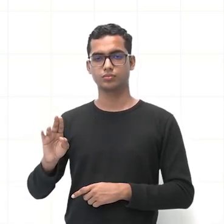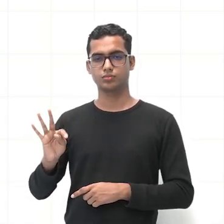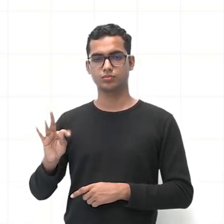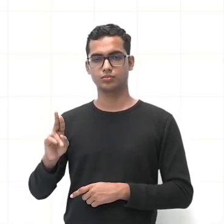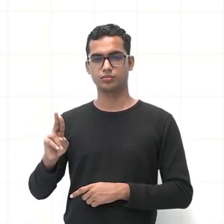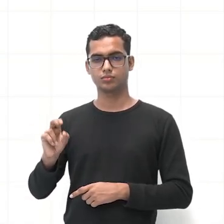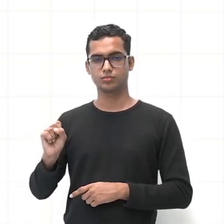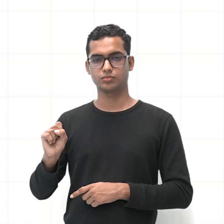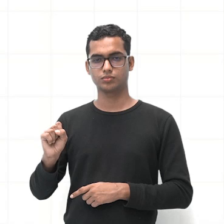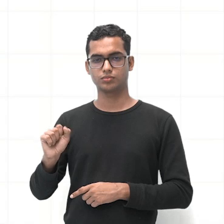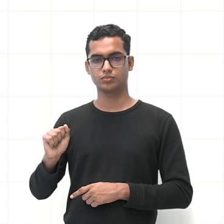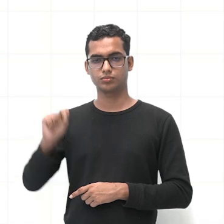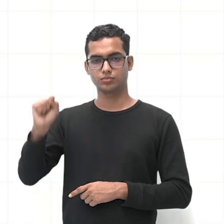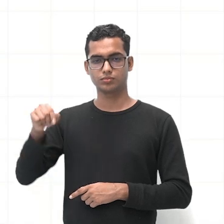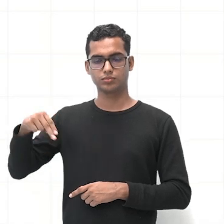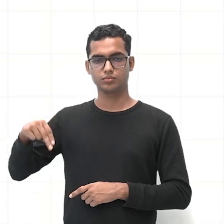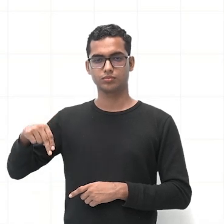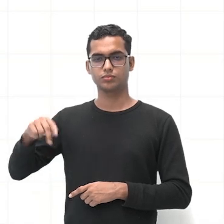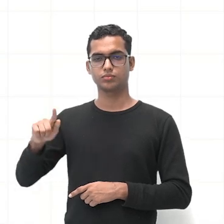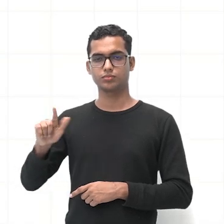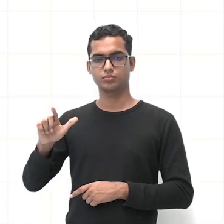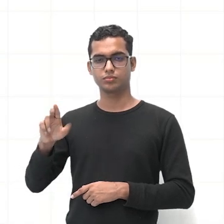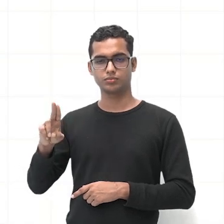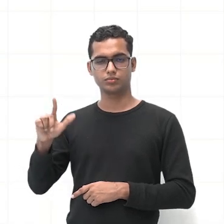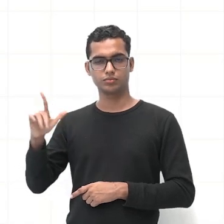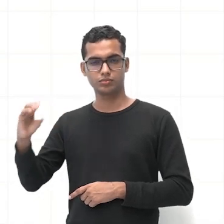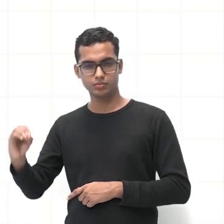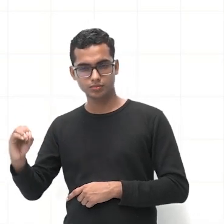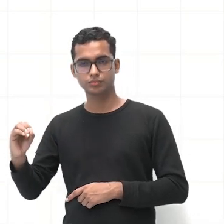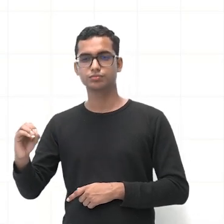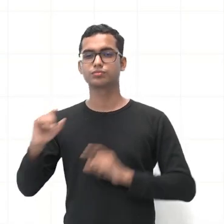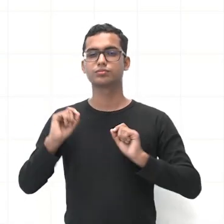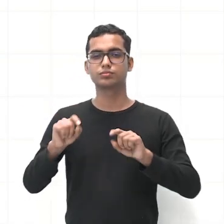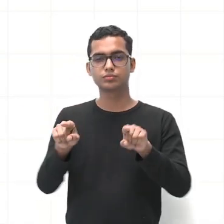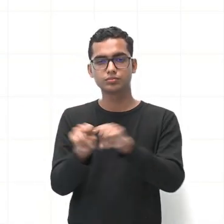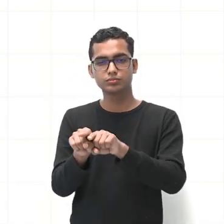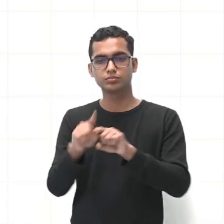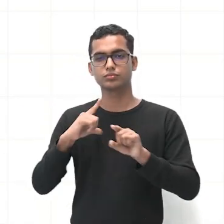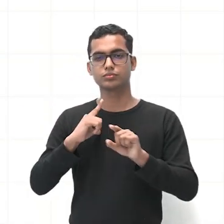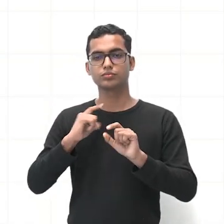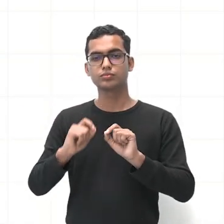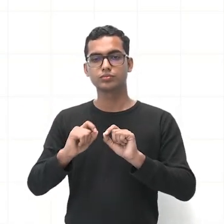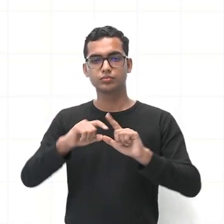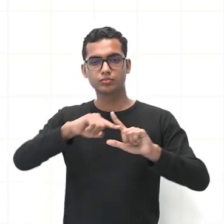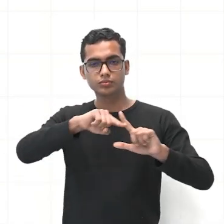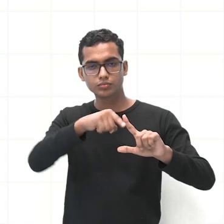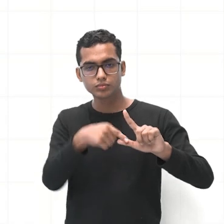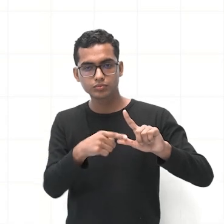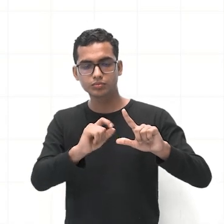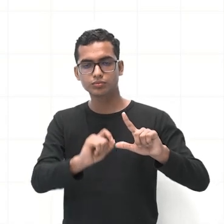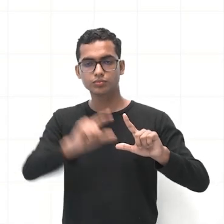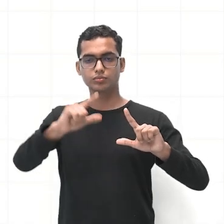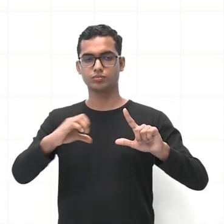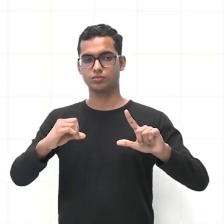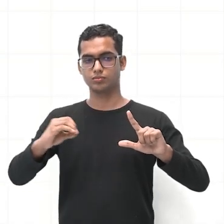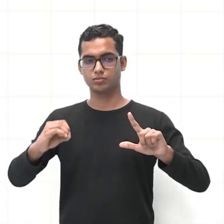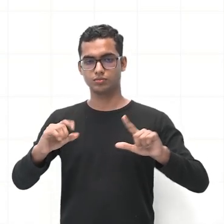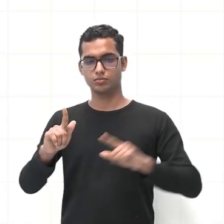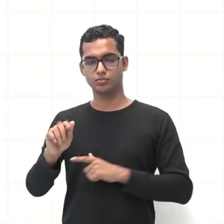que 90 graus. Os demais ângulos necessariamente serão agudos. Então, ó, observe que nós temos aqui um ângulo maior que 90